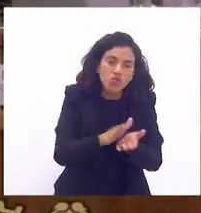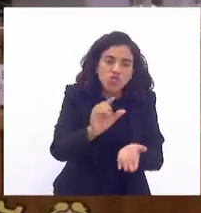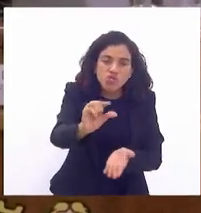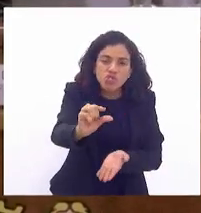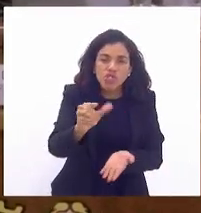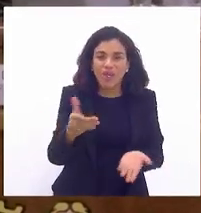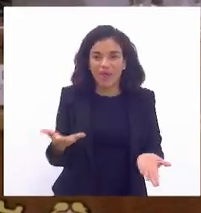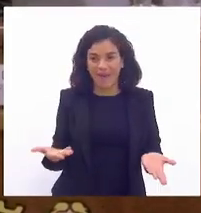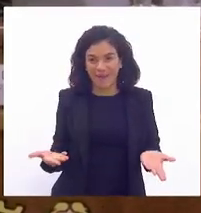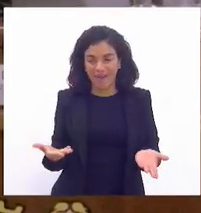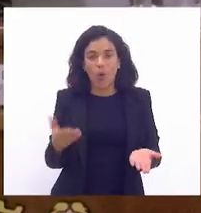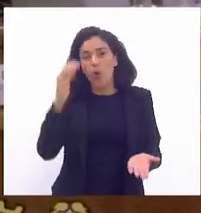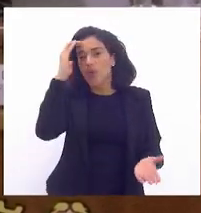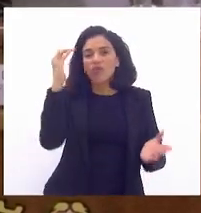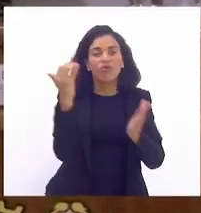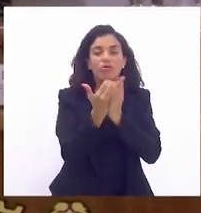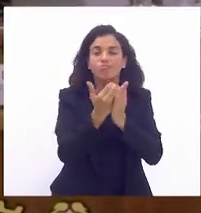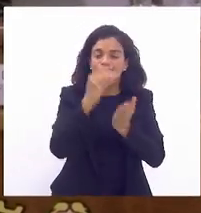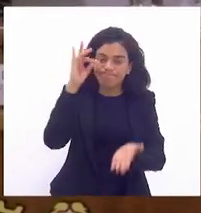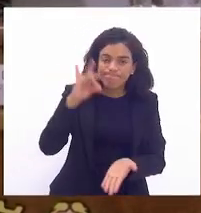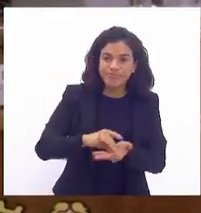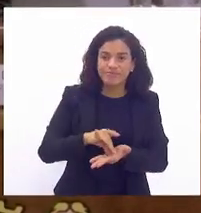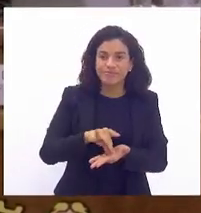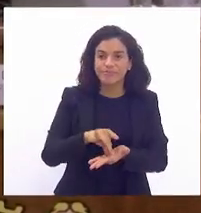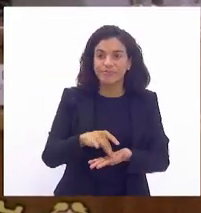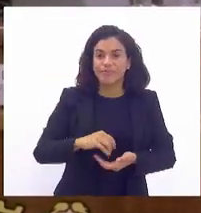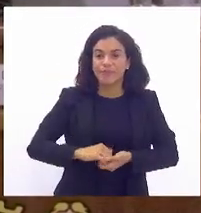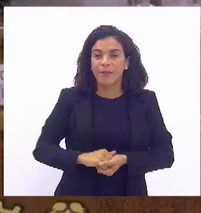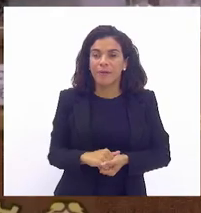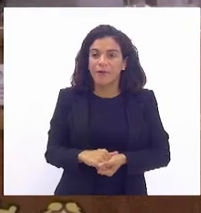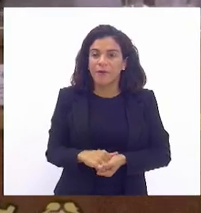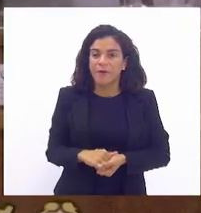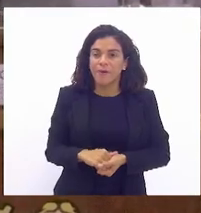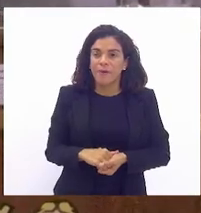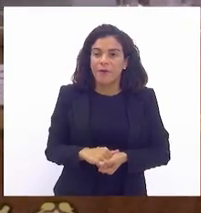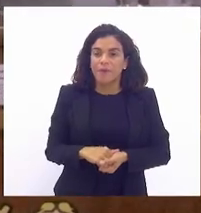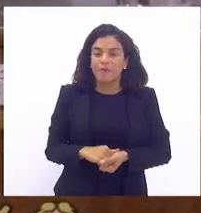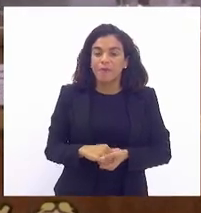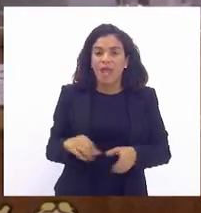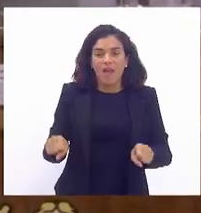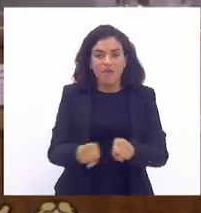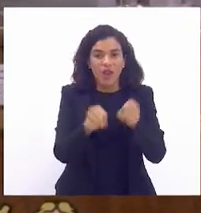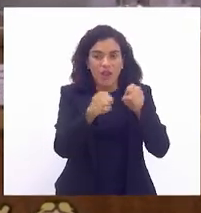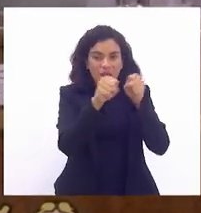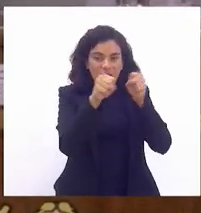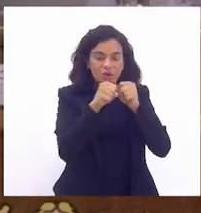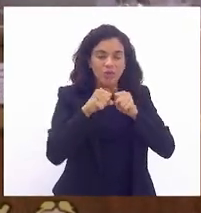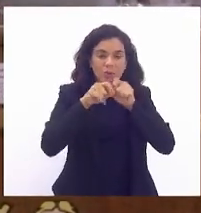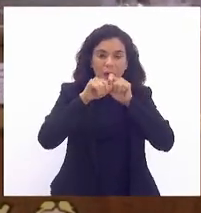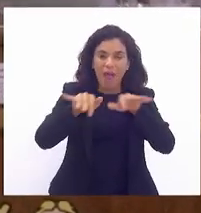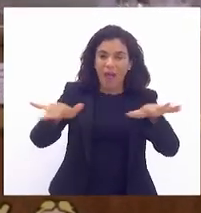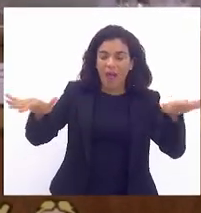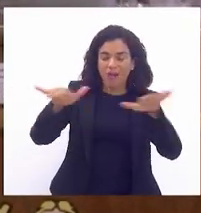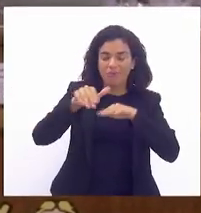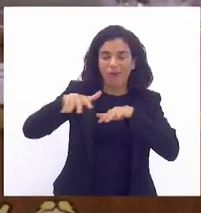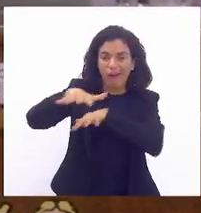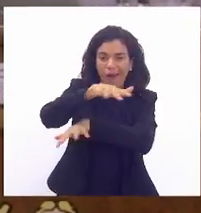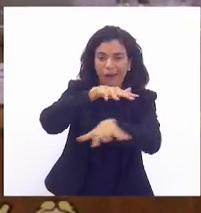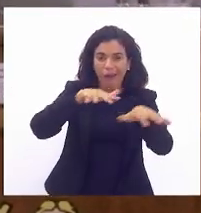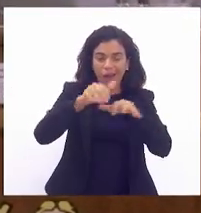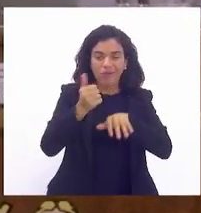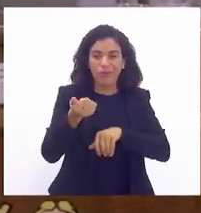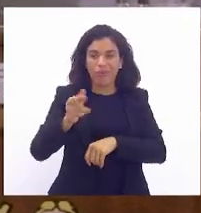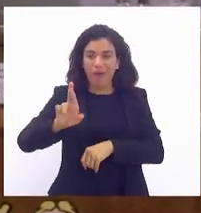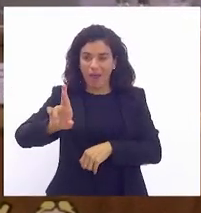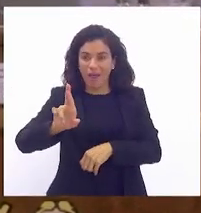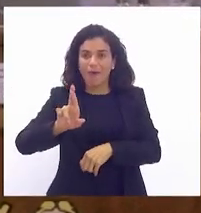vamos ver o que, que foi cumprido de fato. As violações dos padrões de emissão de poluentes atmosféricos nas diversas unidades,